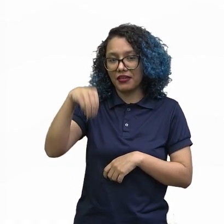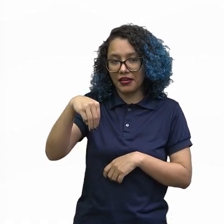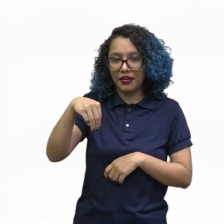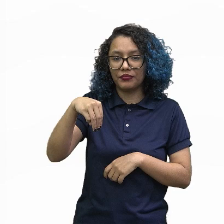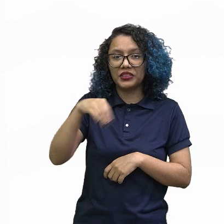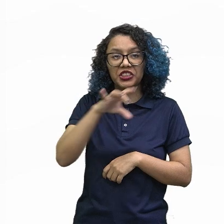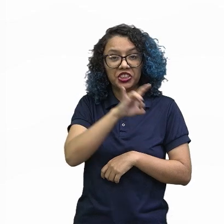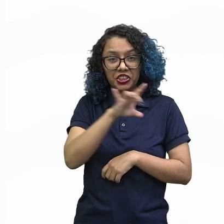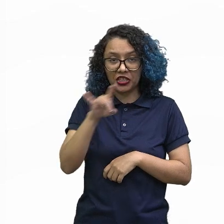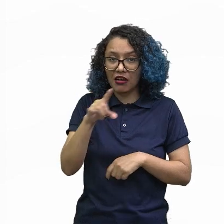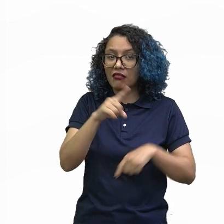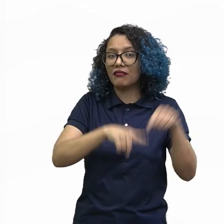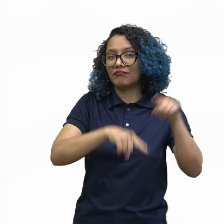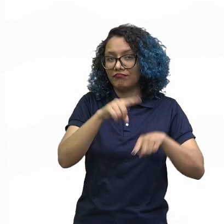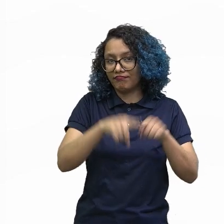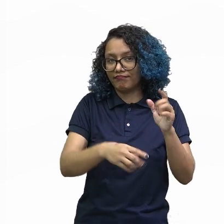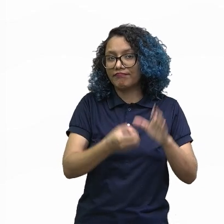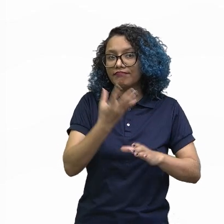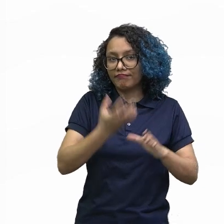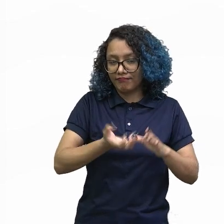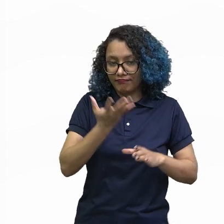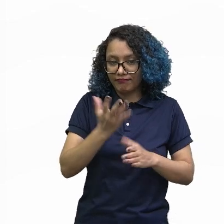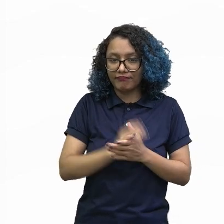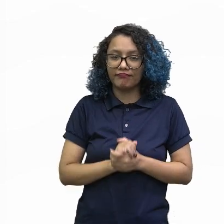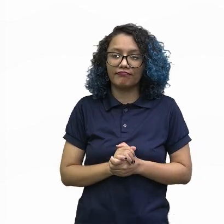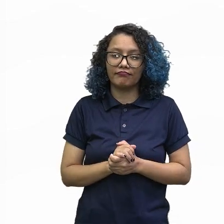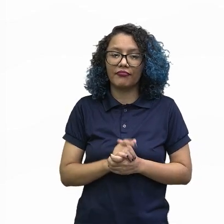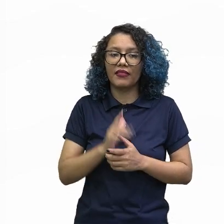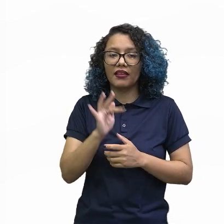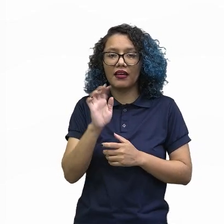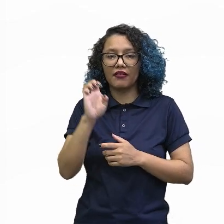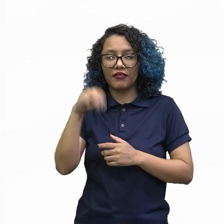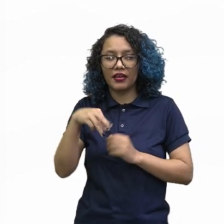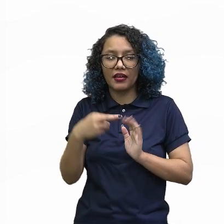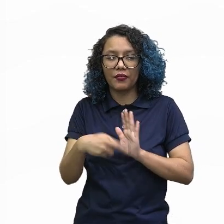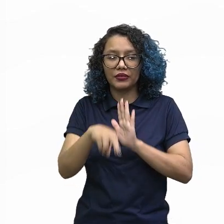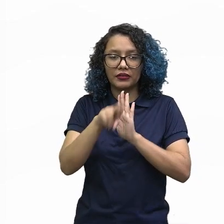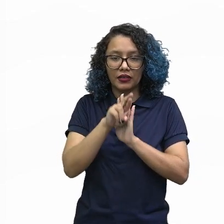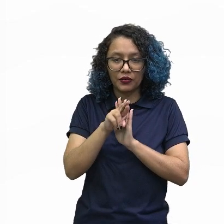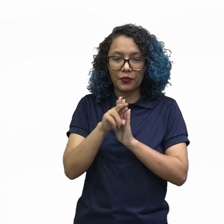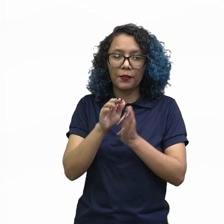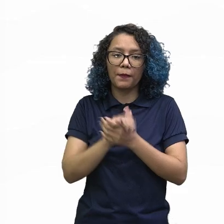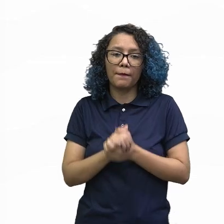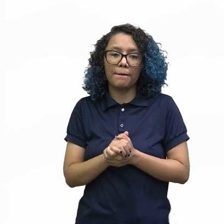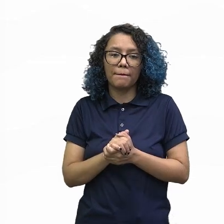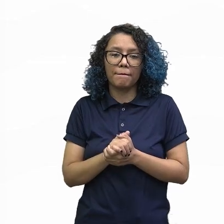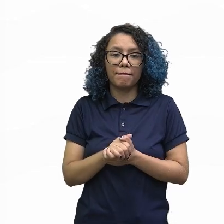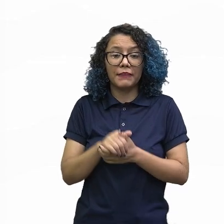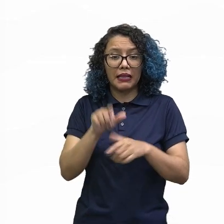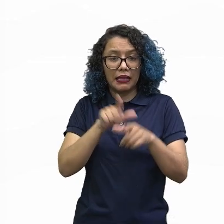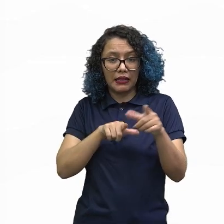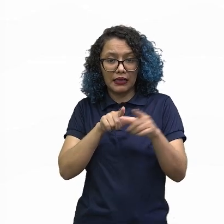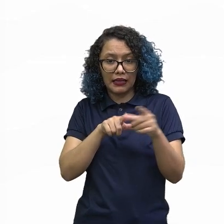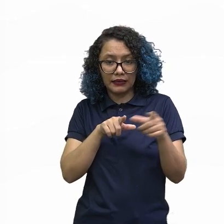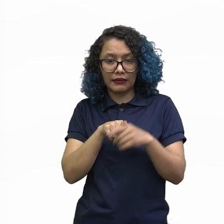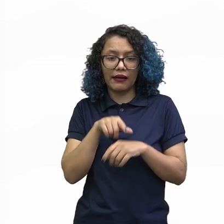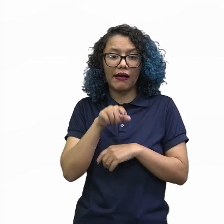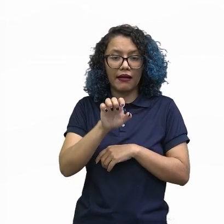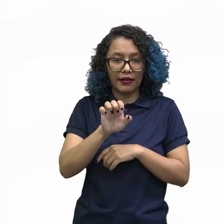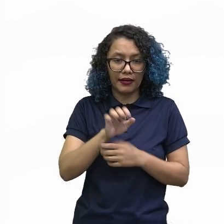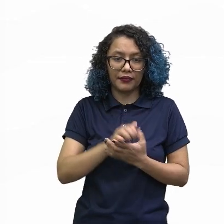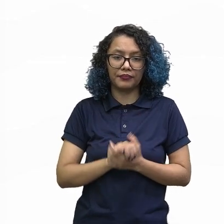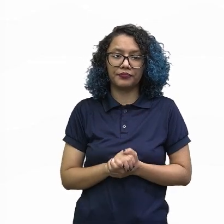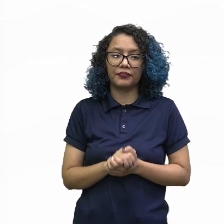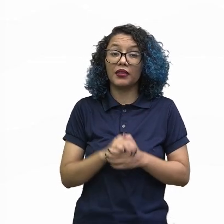de cada gerador. E a força eletromotriz é representada pela letra grega epsilon. Do mesmo modo, a resistência total